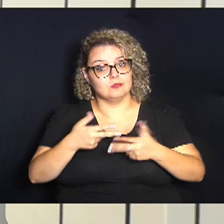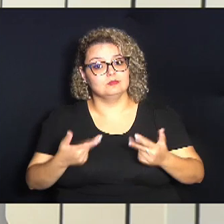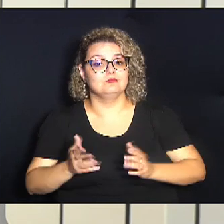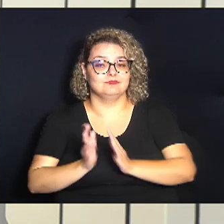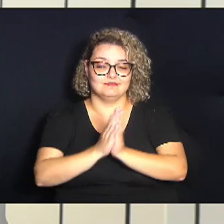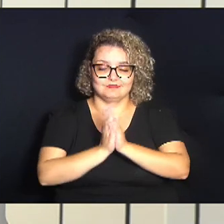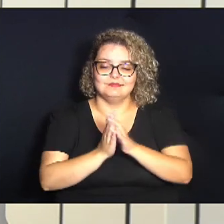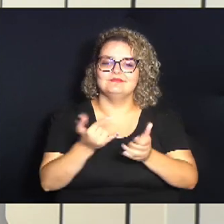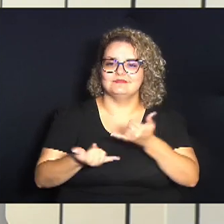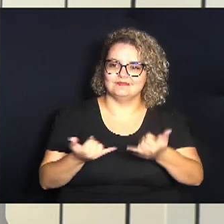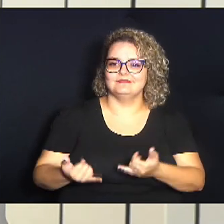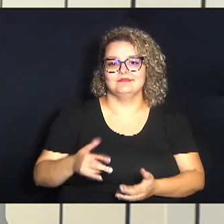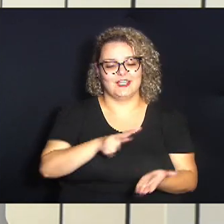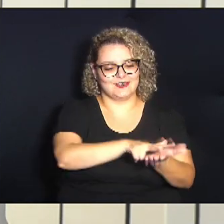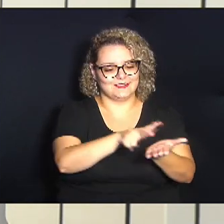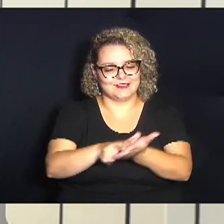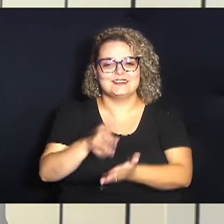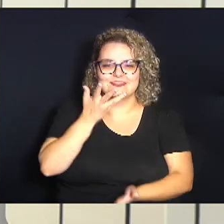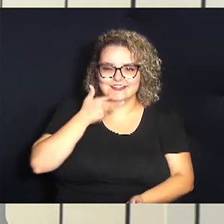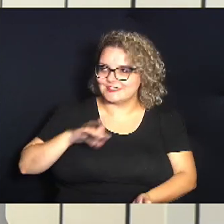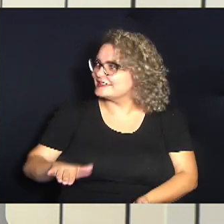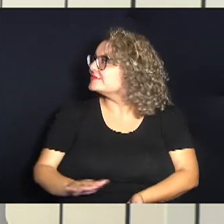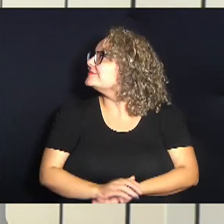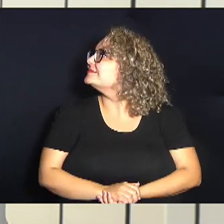as crianças internadas.